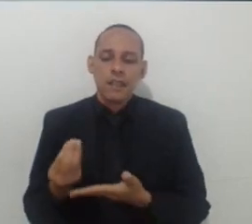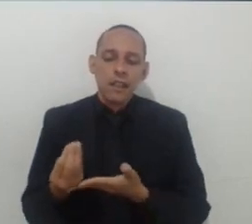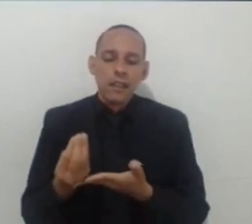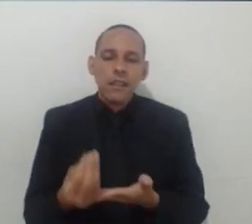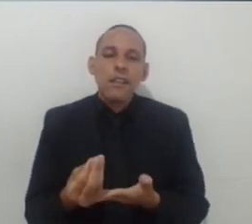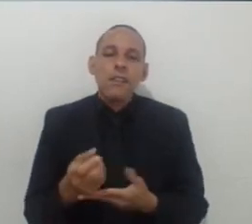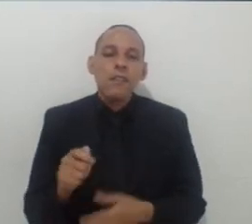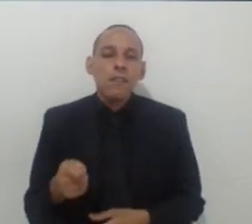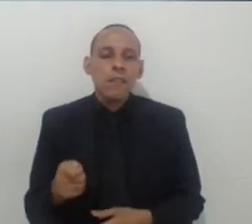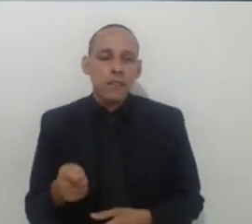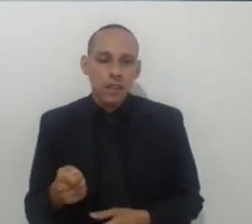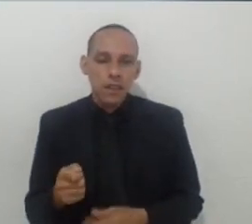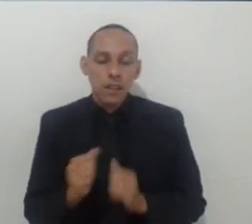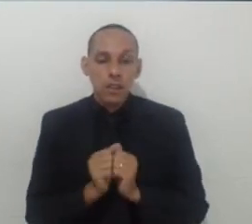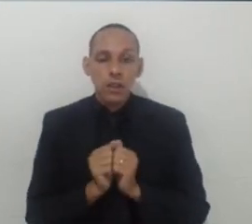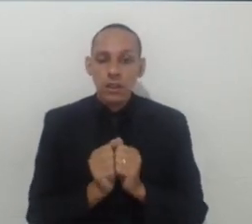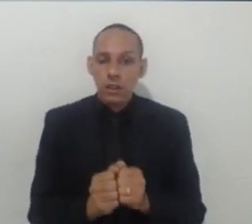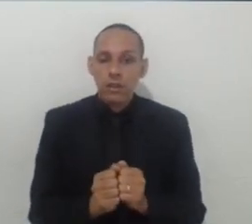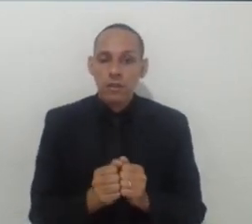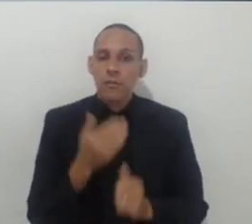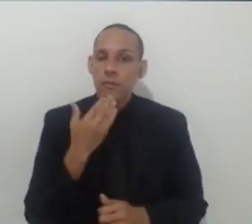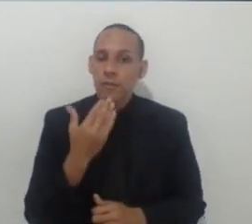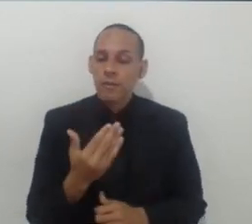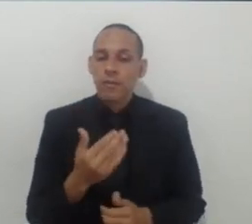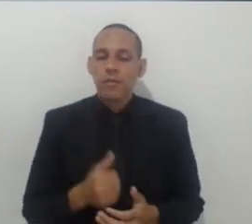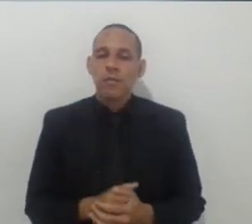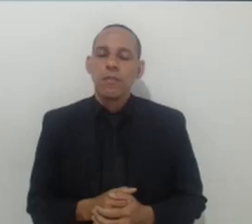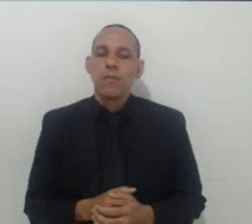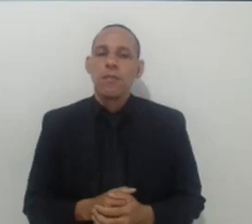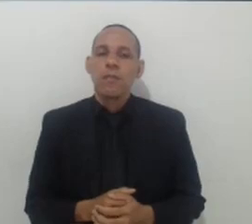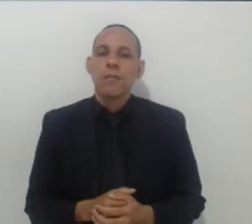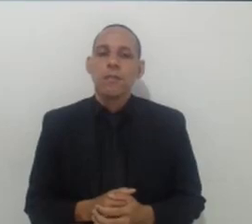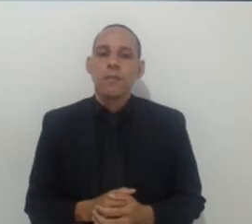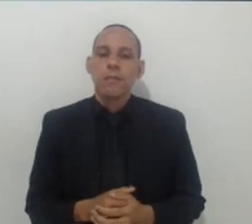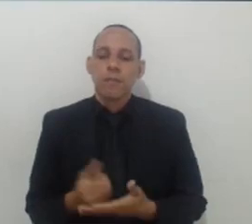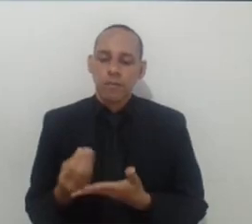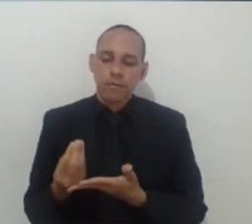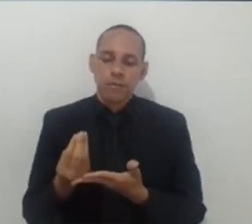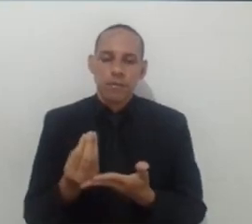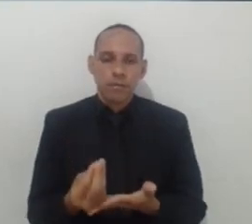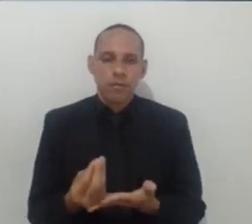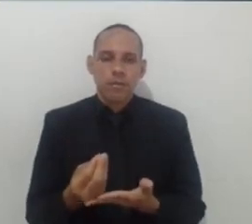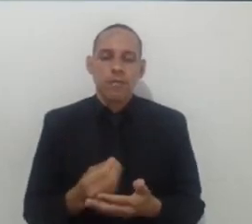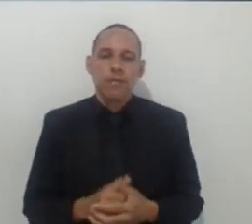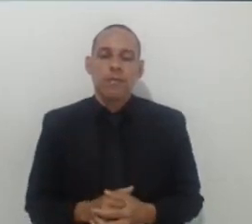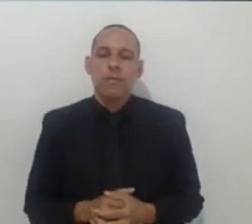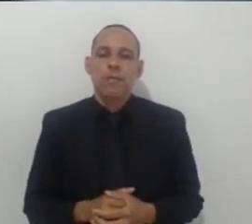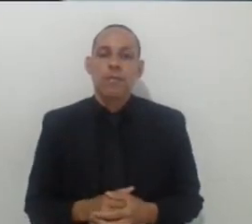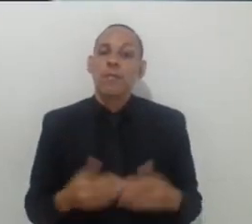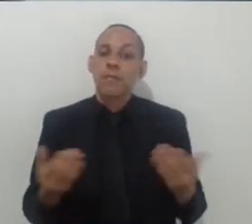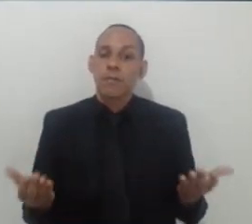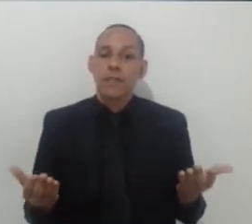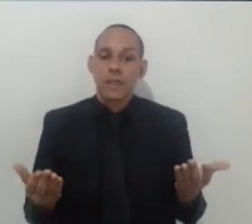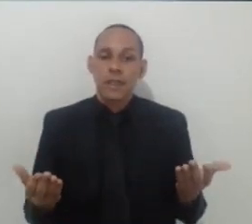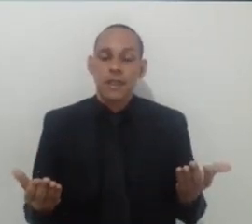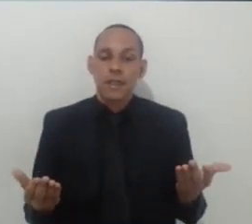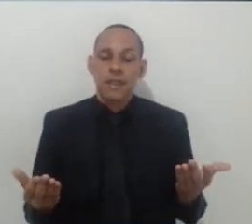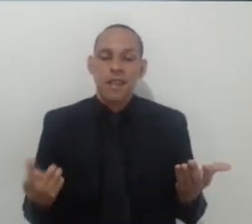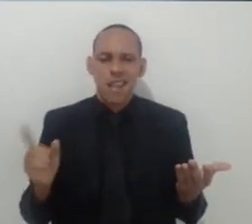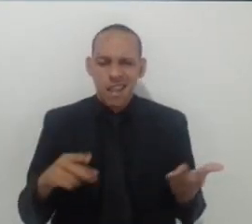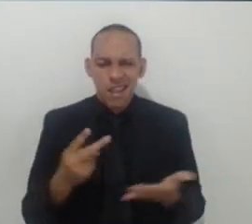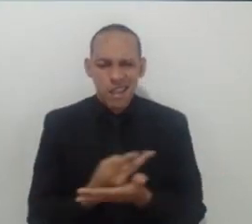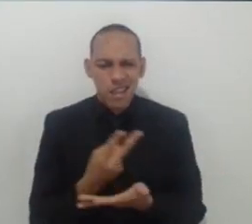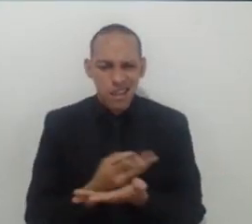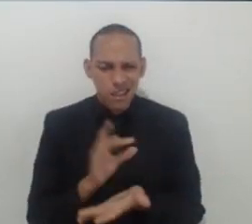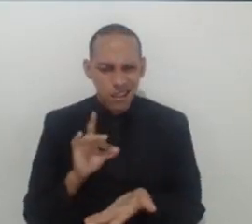com uma petição entregue em secretaria. E aí dizer que isso é erro de fato